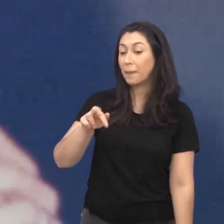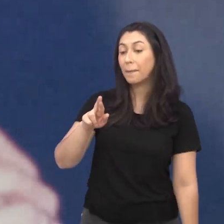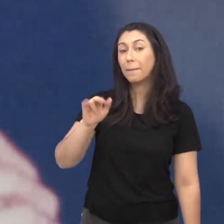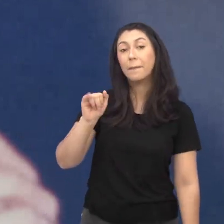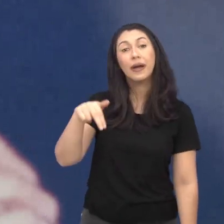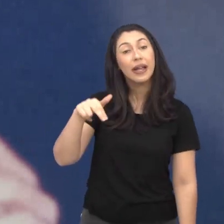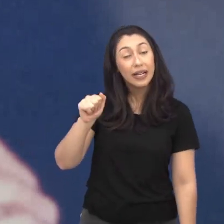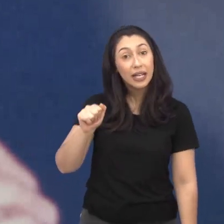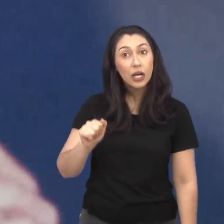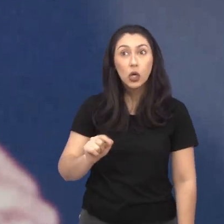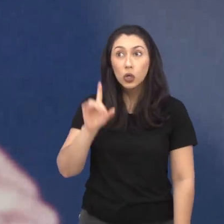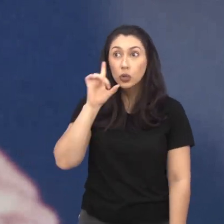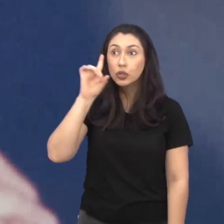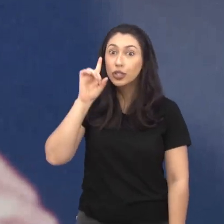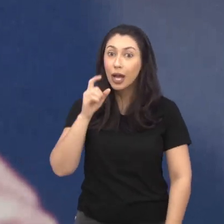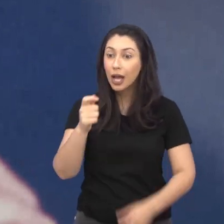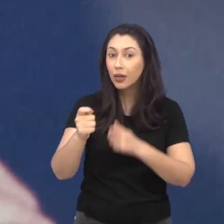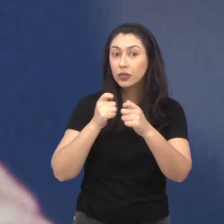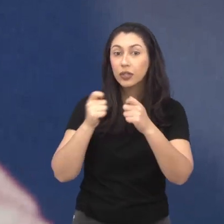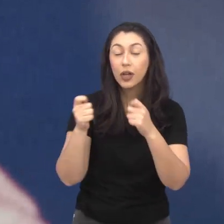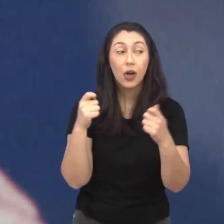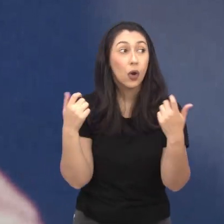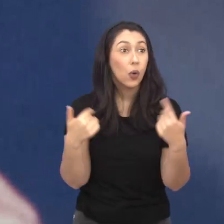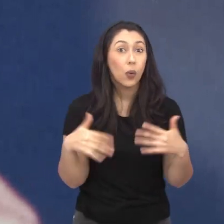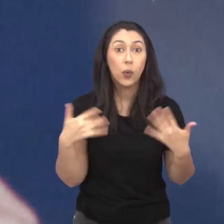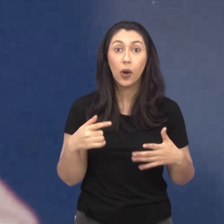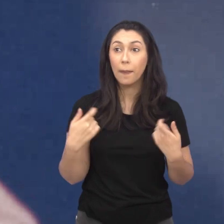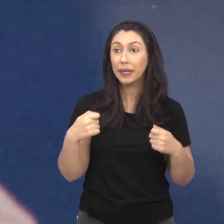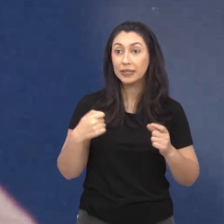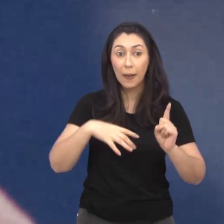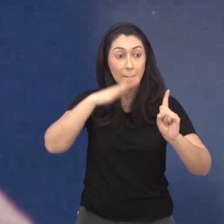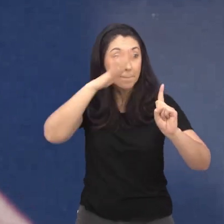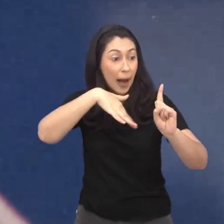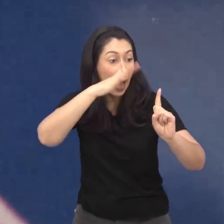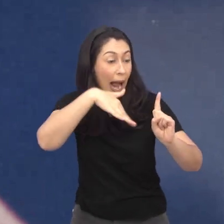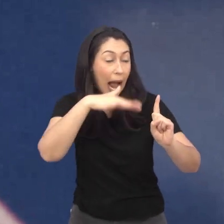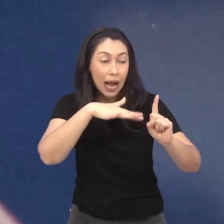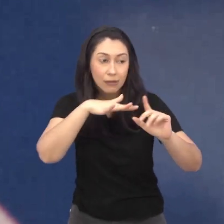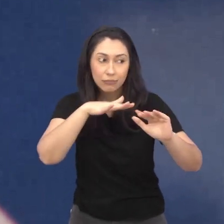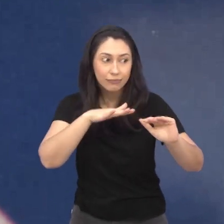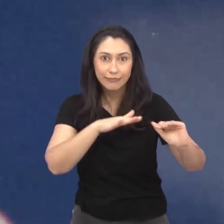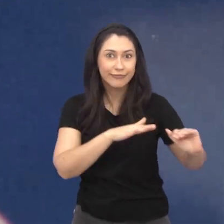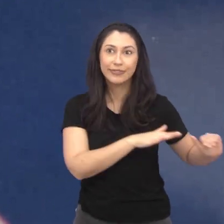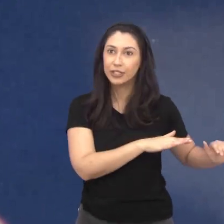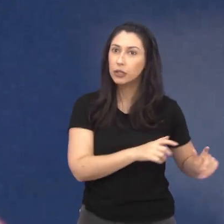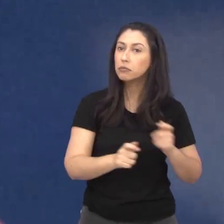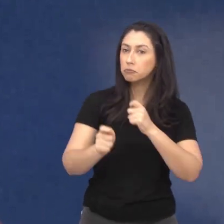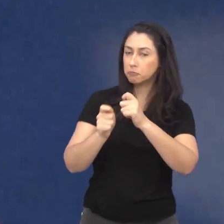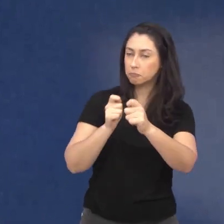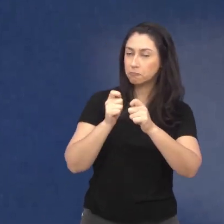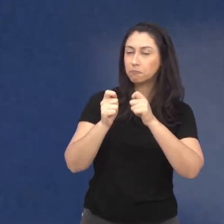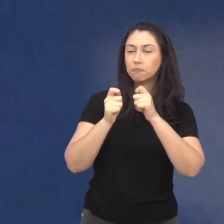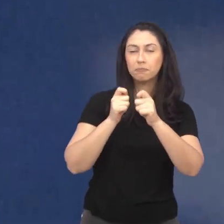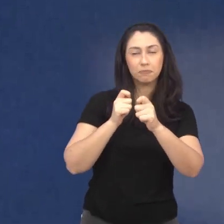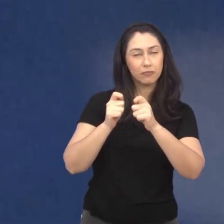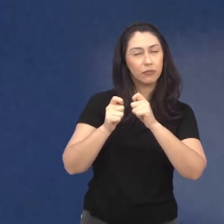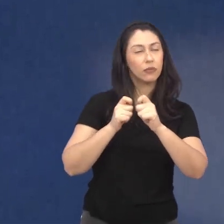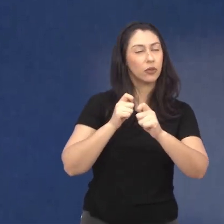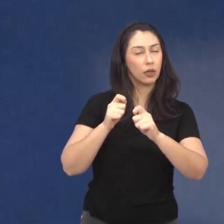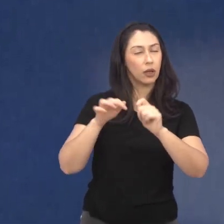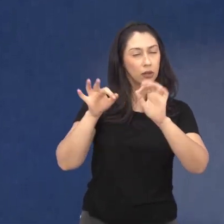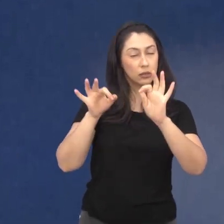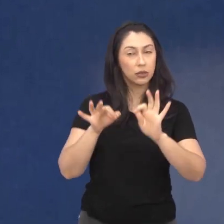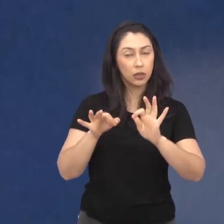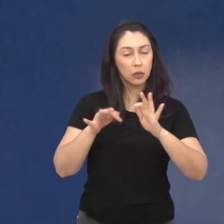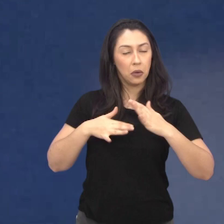fui entrevistar a Marina, eu falei, nossa, eu tenho que deixar de lado o lance do fã para entrevistar, né? Você não pode